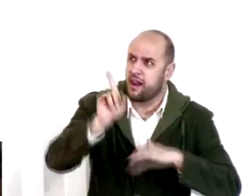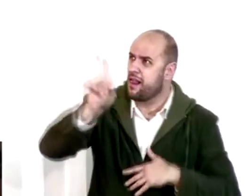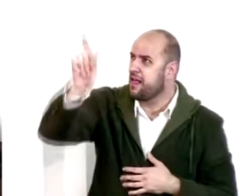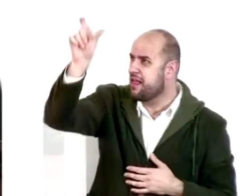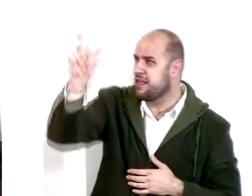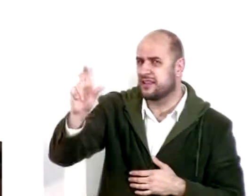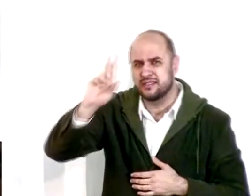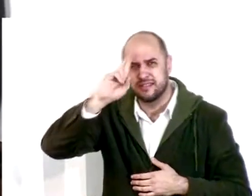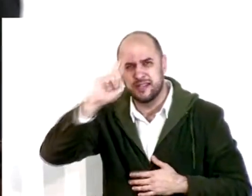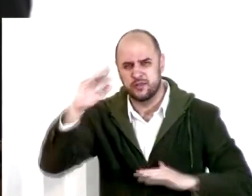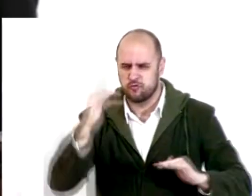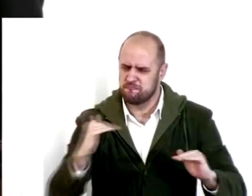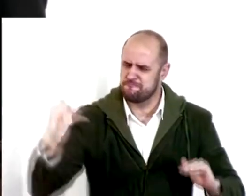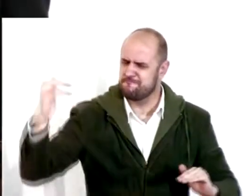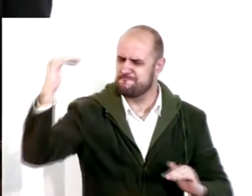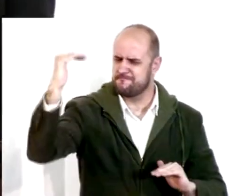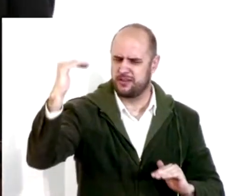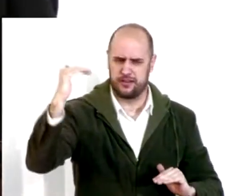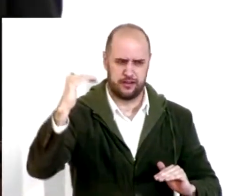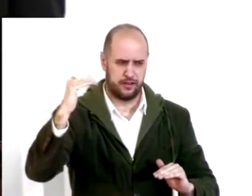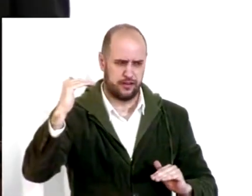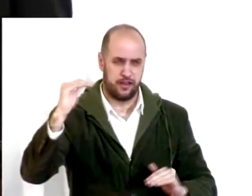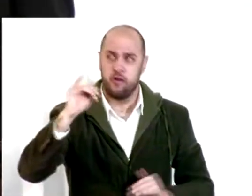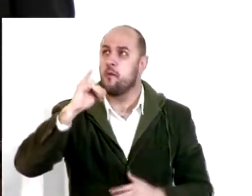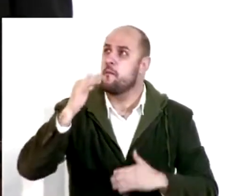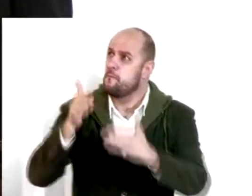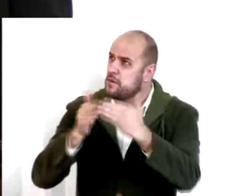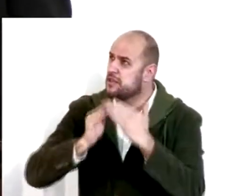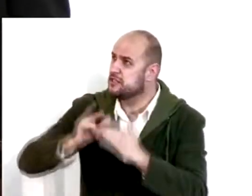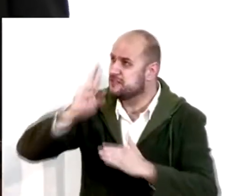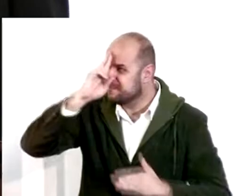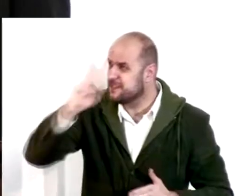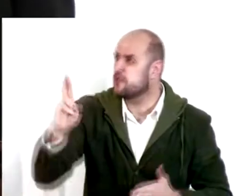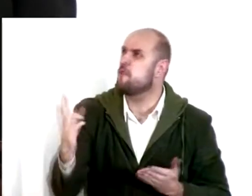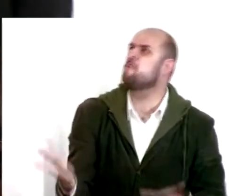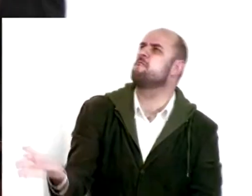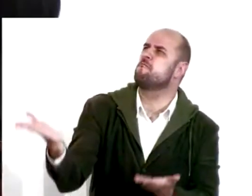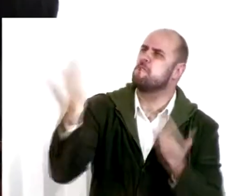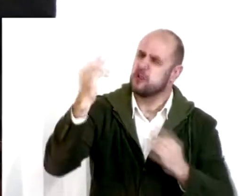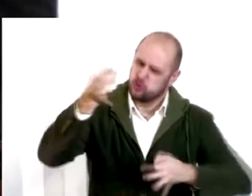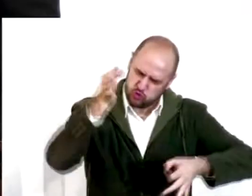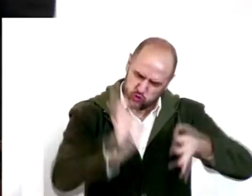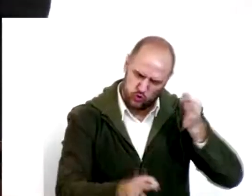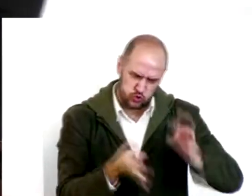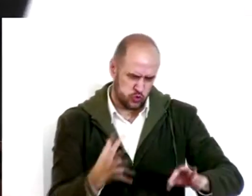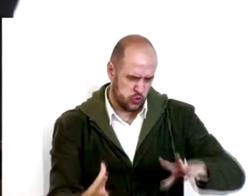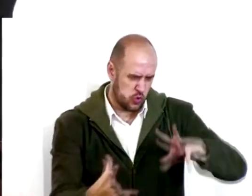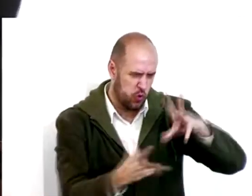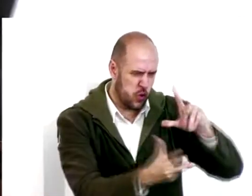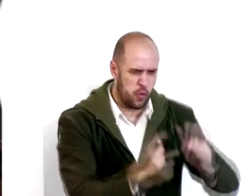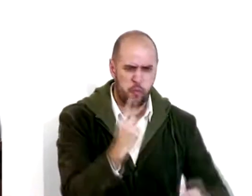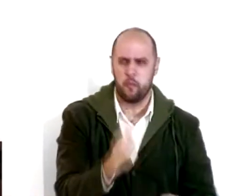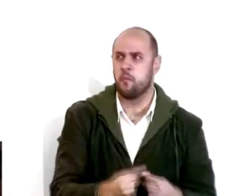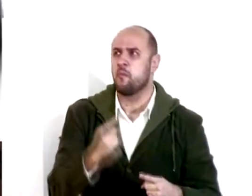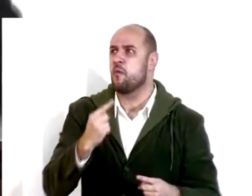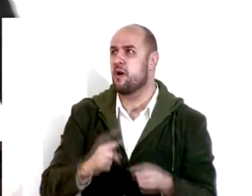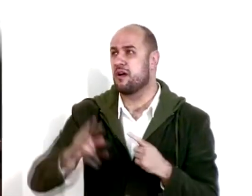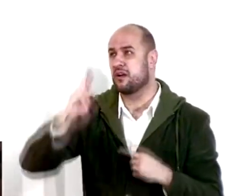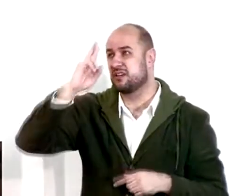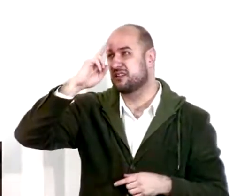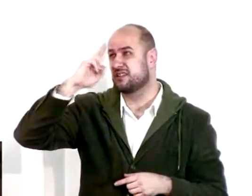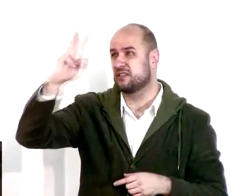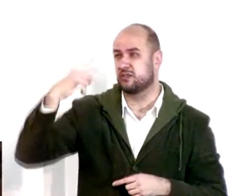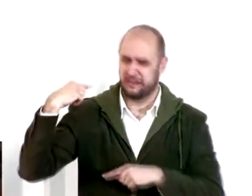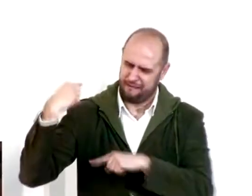as nações, dizendo: levanta-te, ó Deus, julga a terra, pois a ti compete a herança de todas